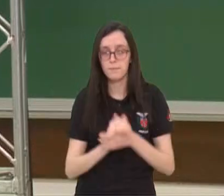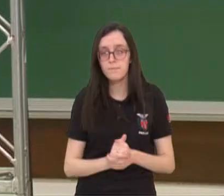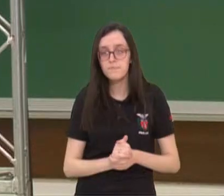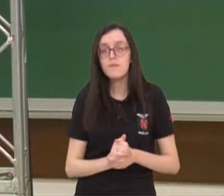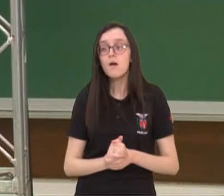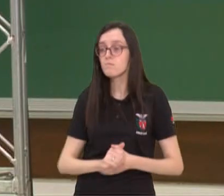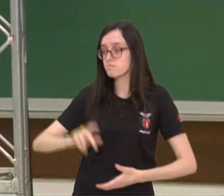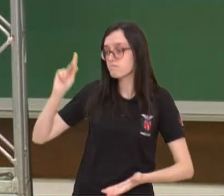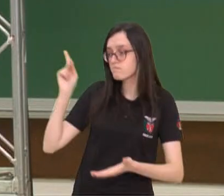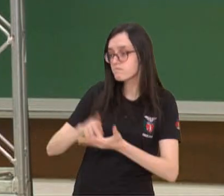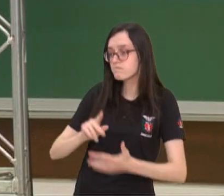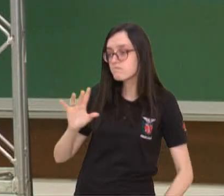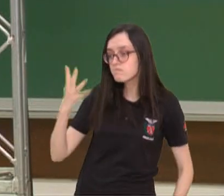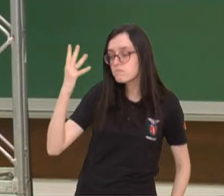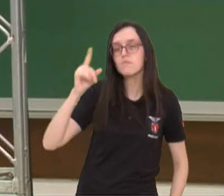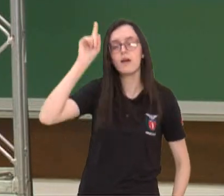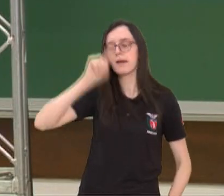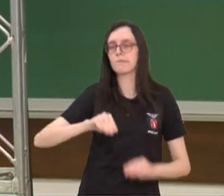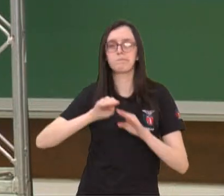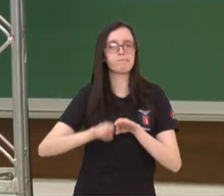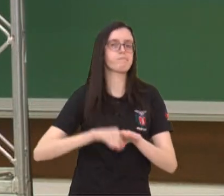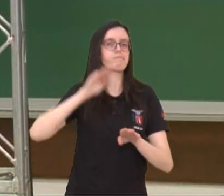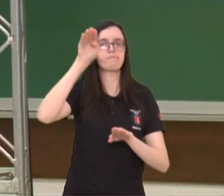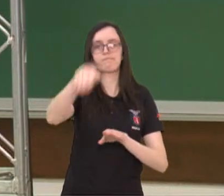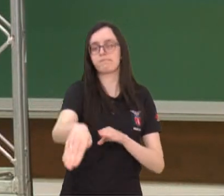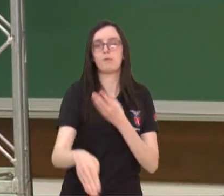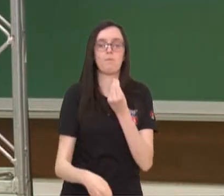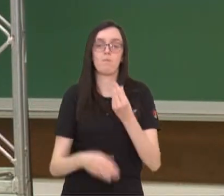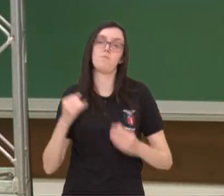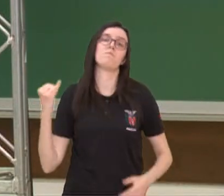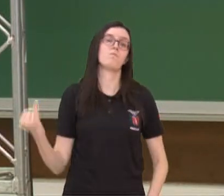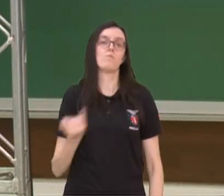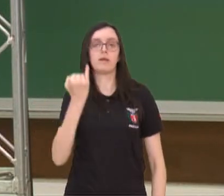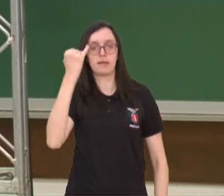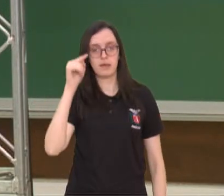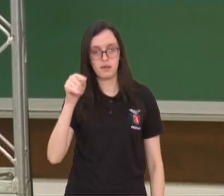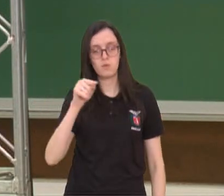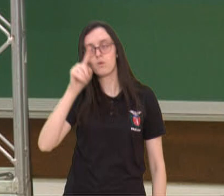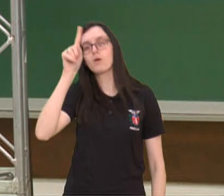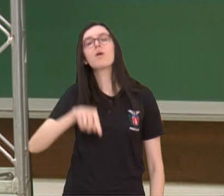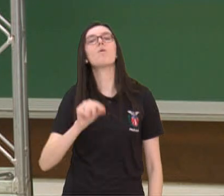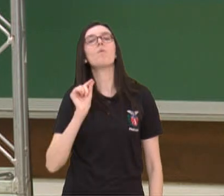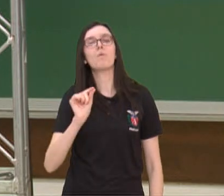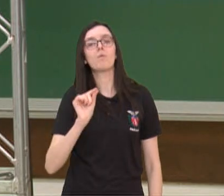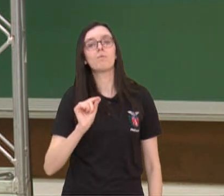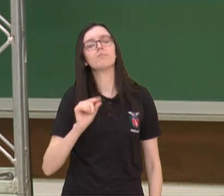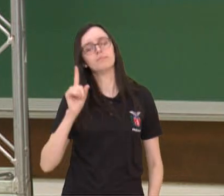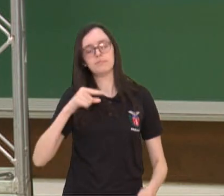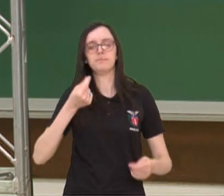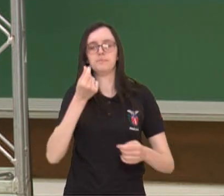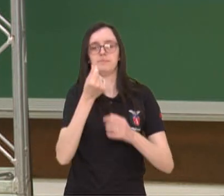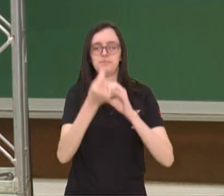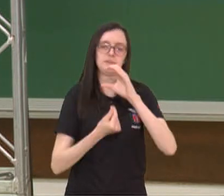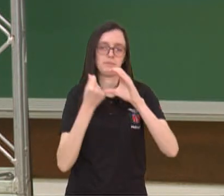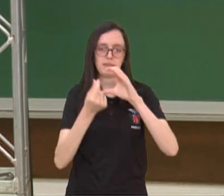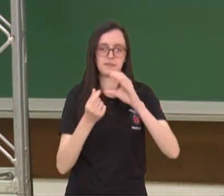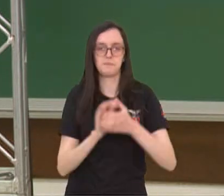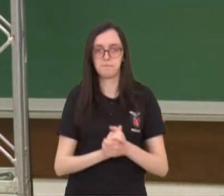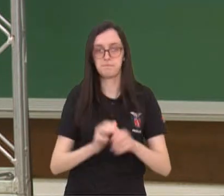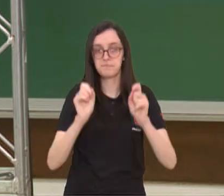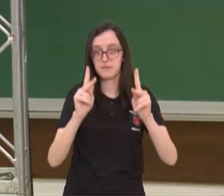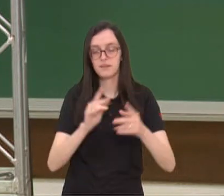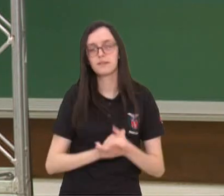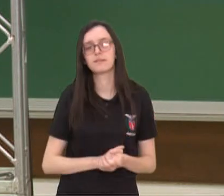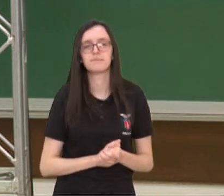se concretizar, será um salto também bastante importante para a questão do capitalismo.